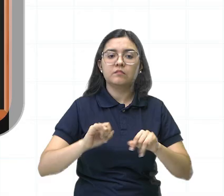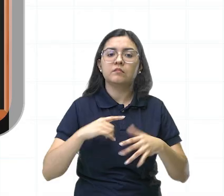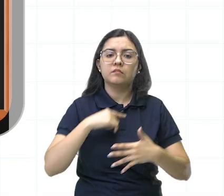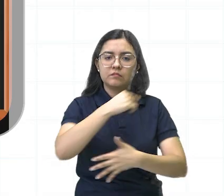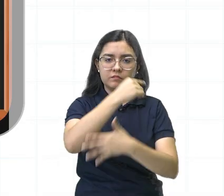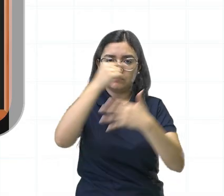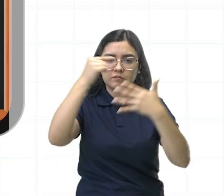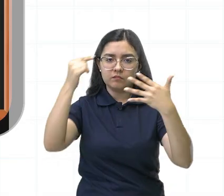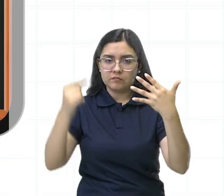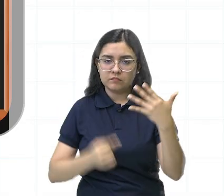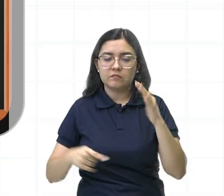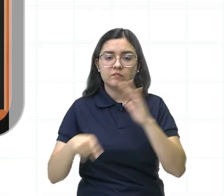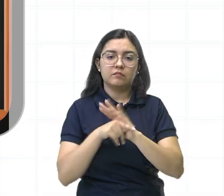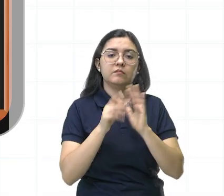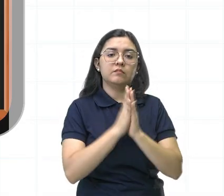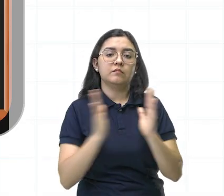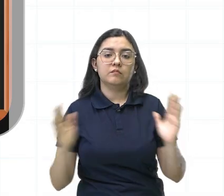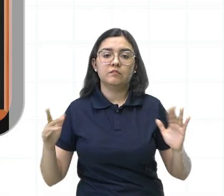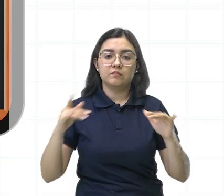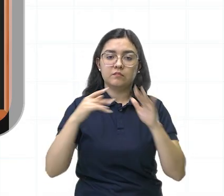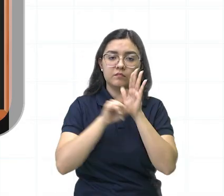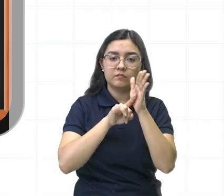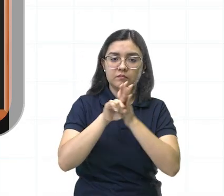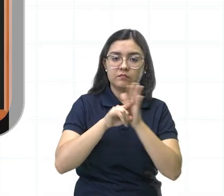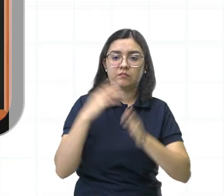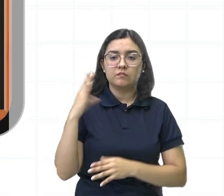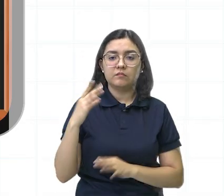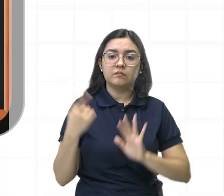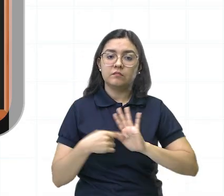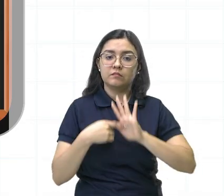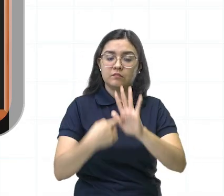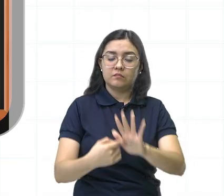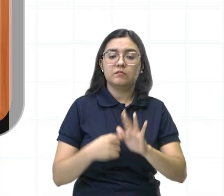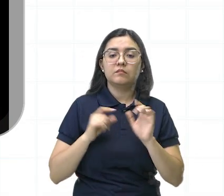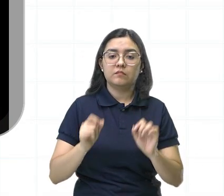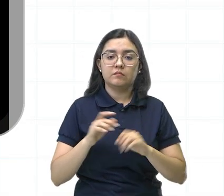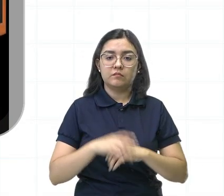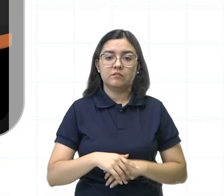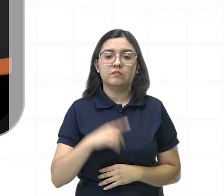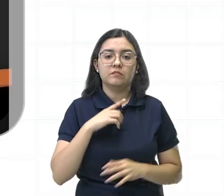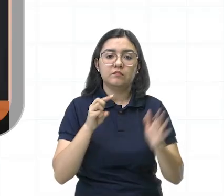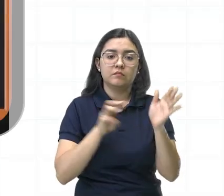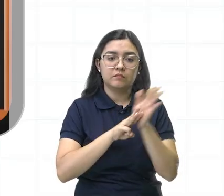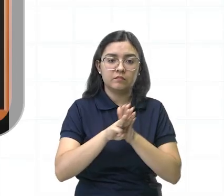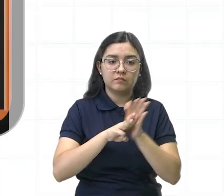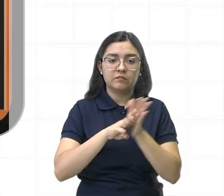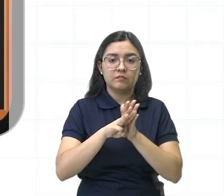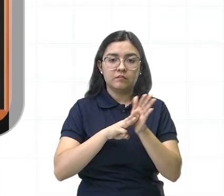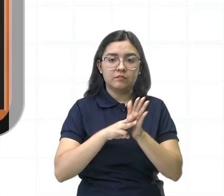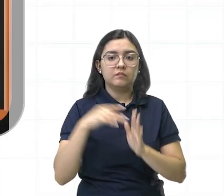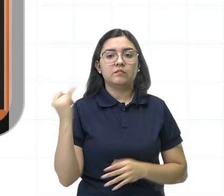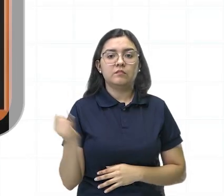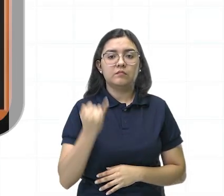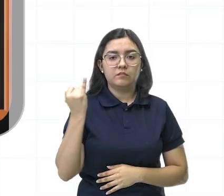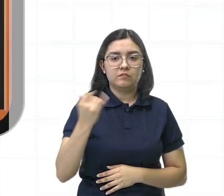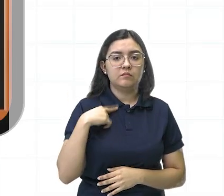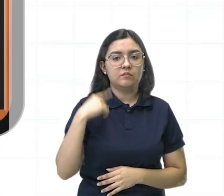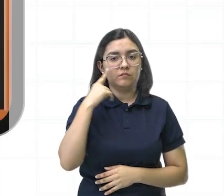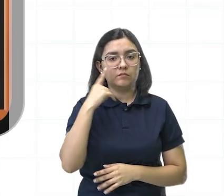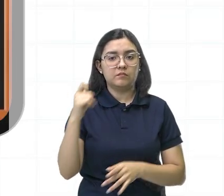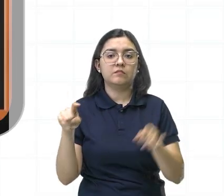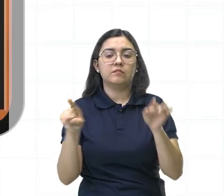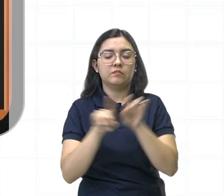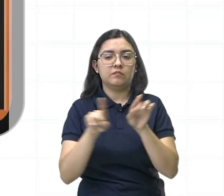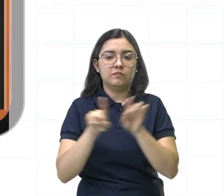Dentre esses passos da investigação científica, eu trago para vocês, né, o método, né, que é importante, bem